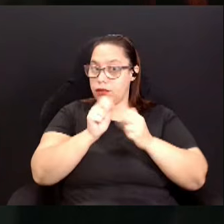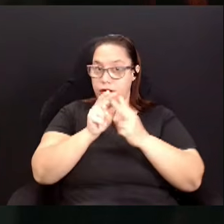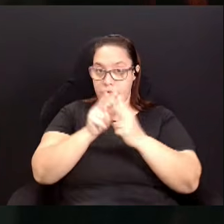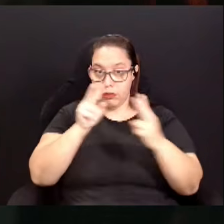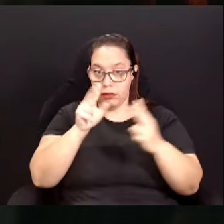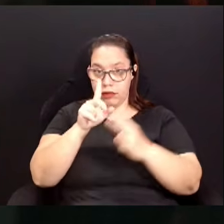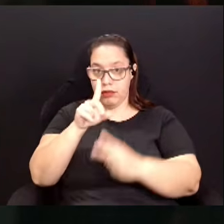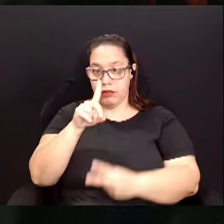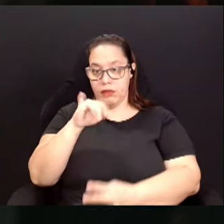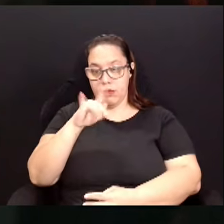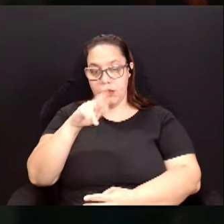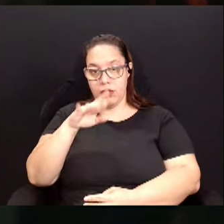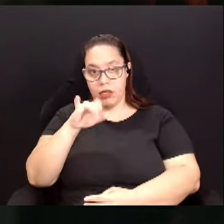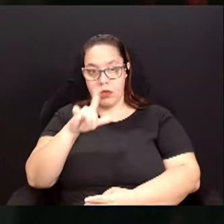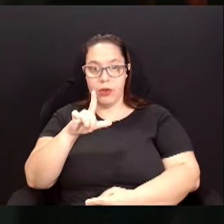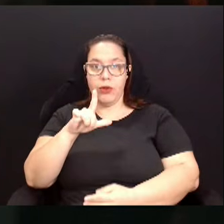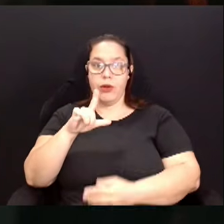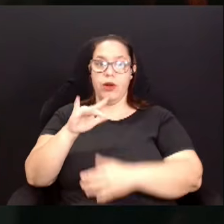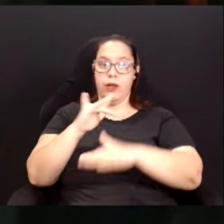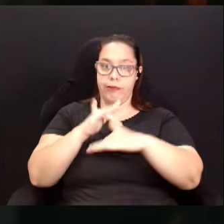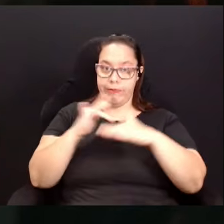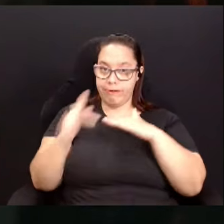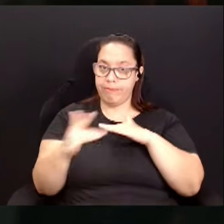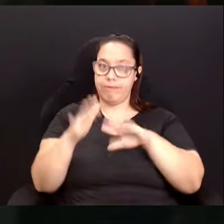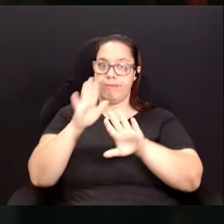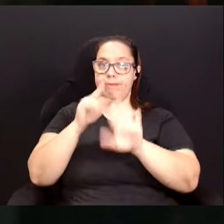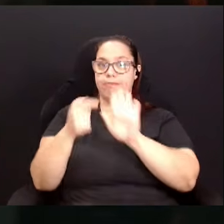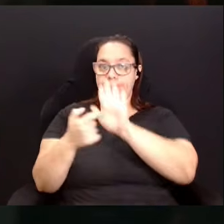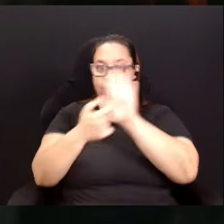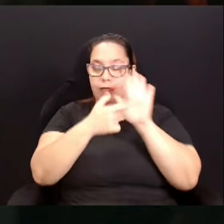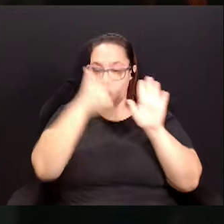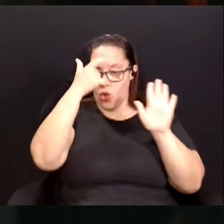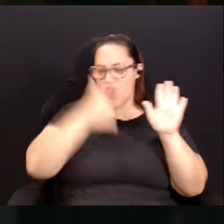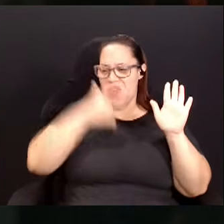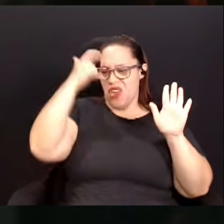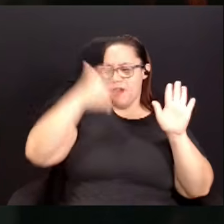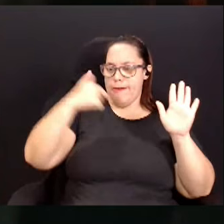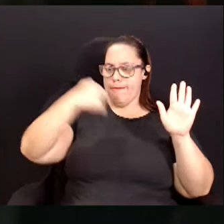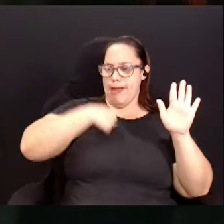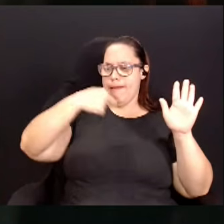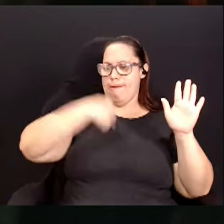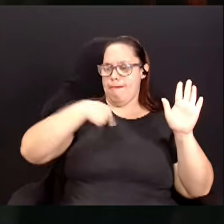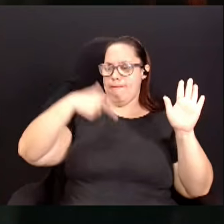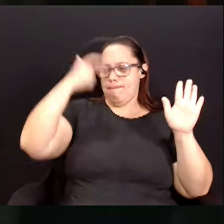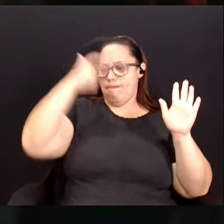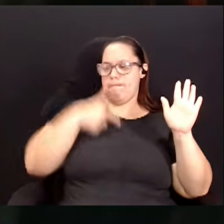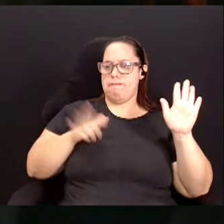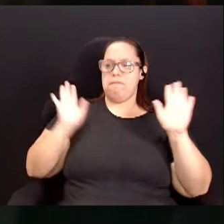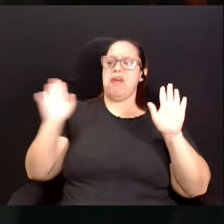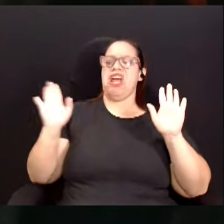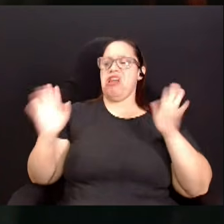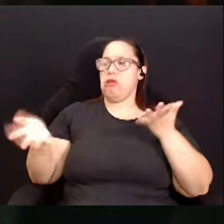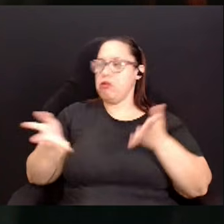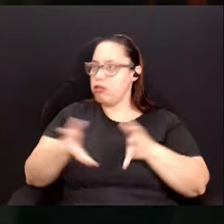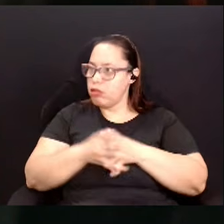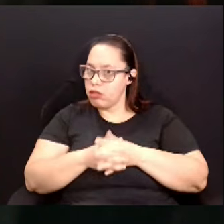redes sociais, né? São vitrines focadas no eu, né? Essas vitrines, esse